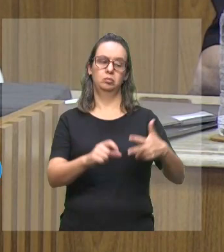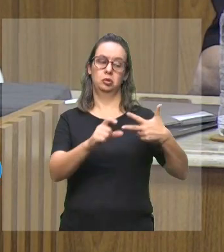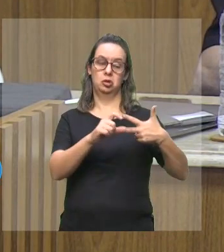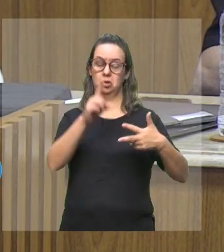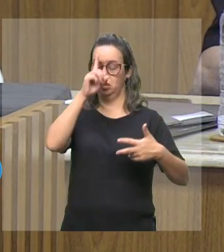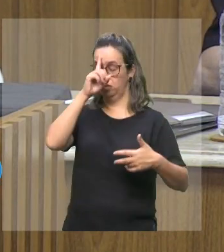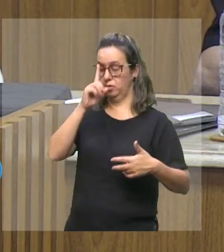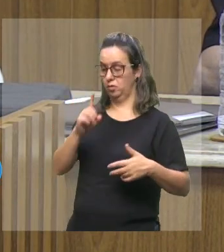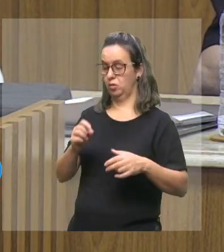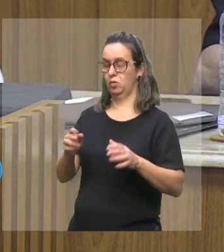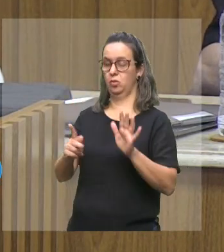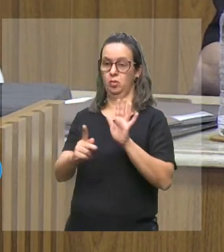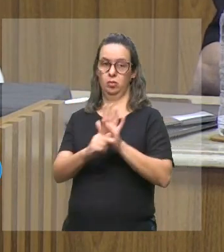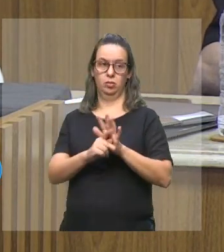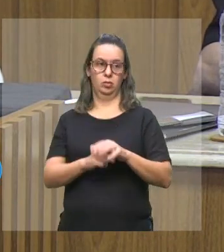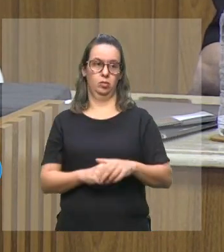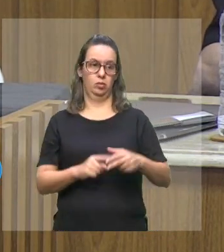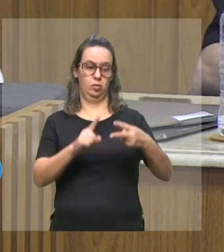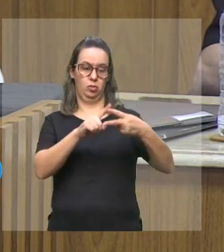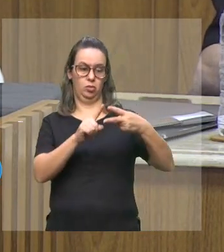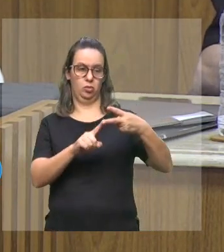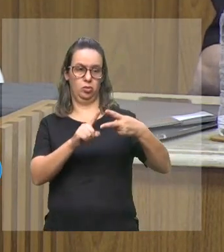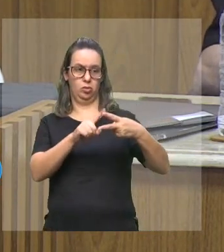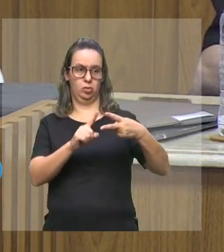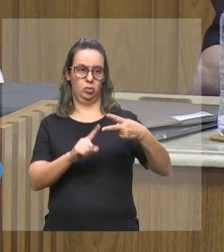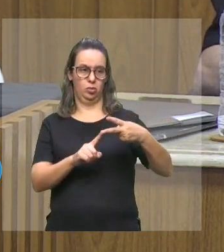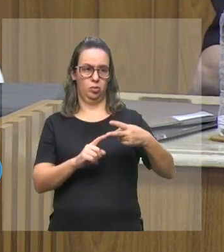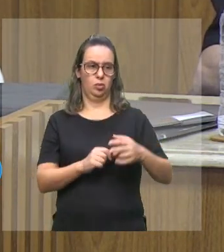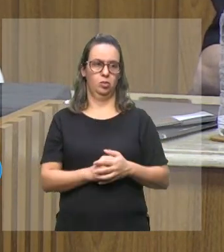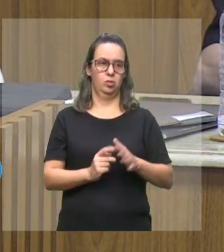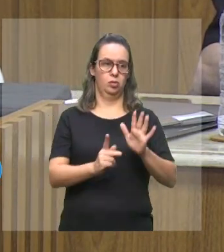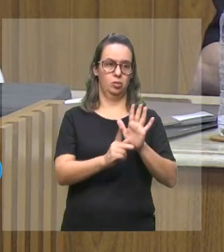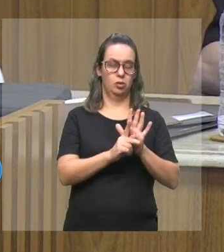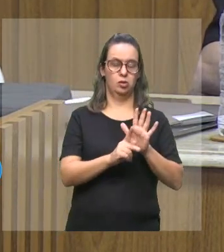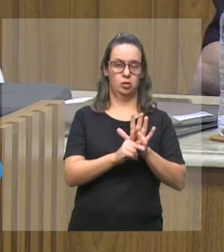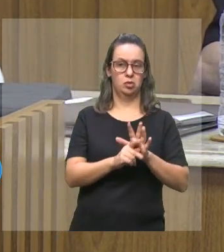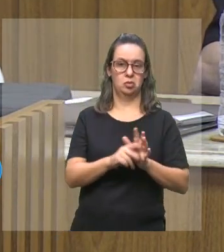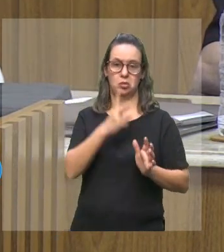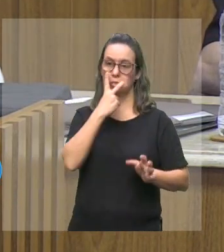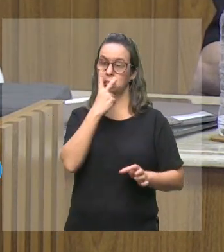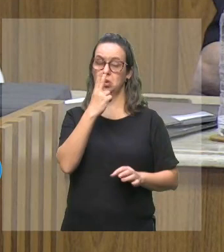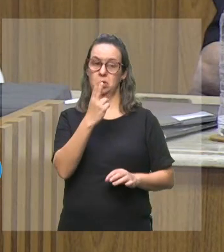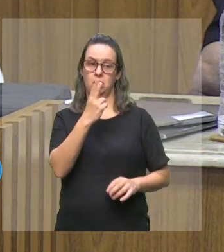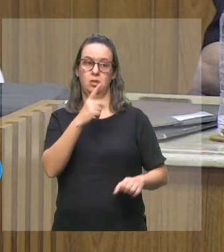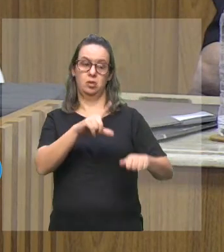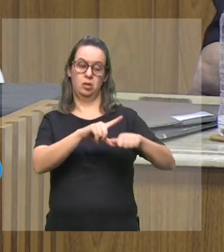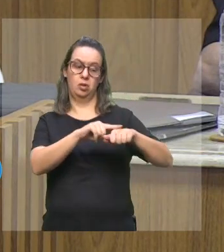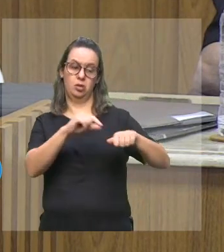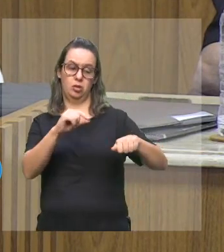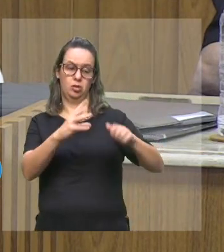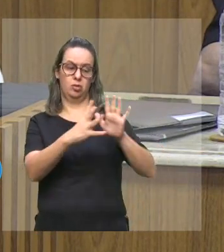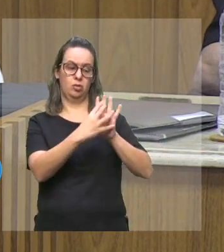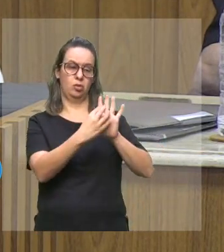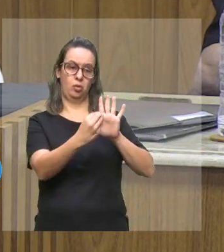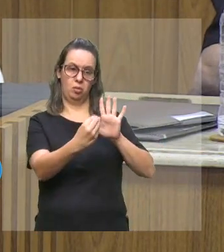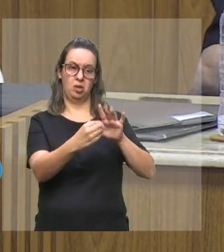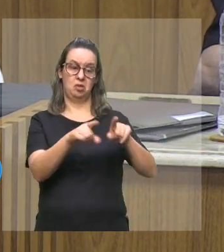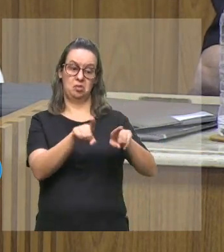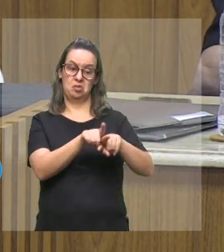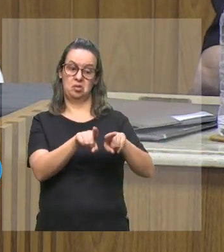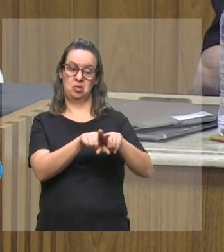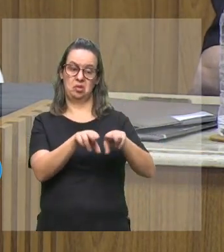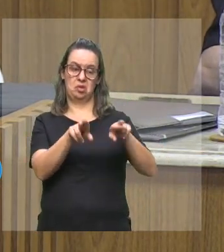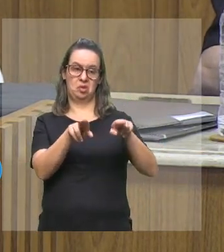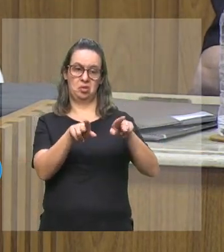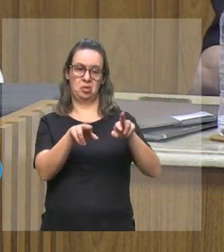Como os dois projetos são tecnicamente muito semelhantes, existem artigos praticamente idênticos, nós